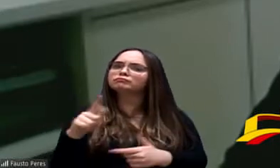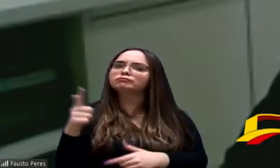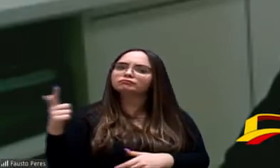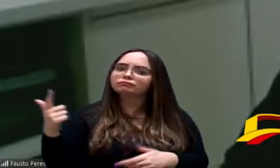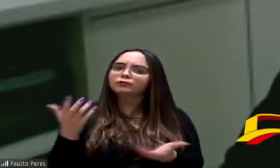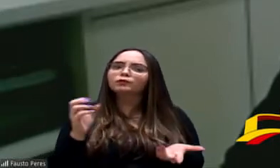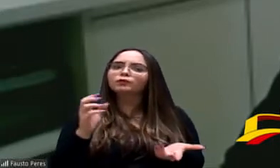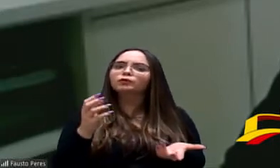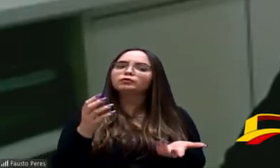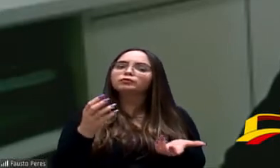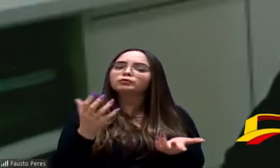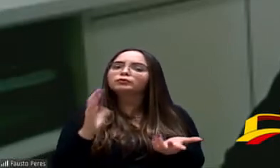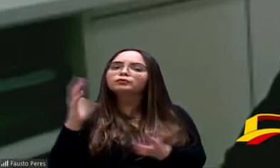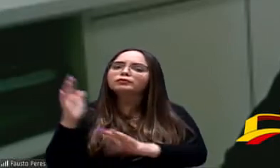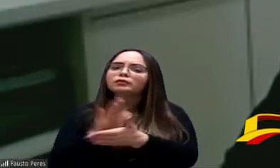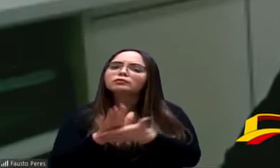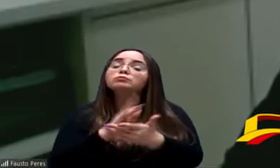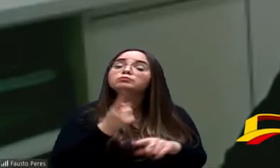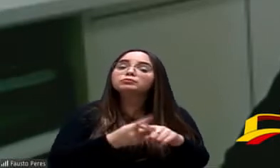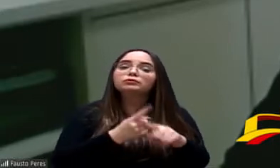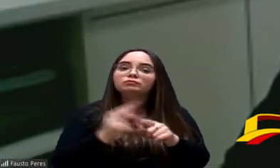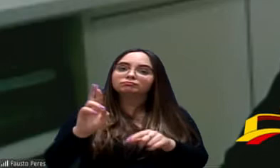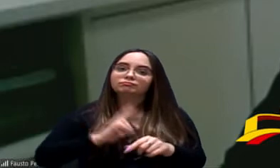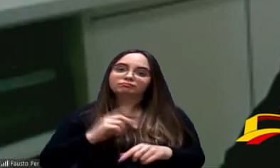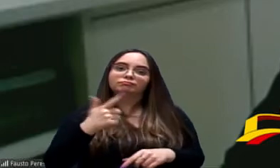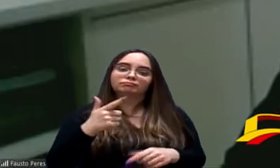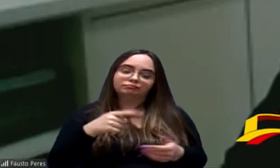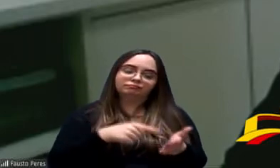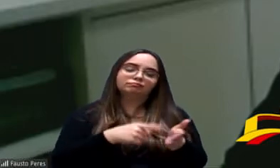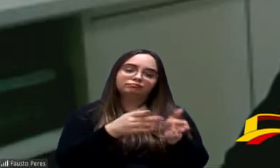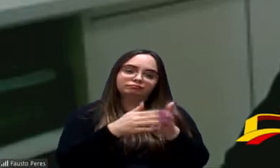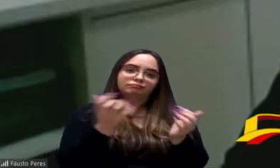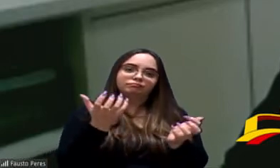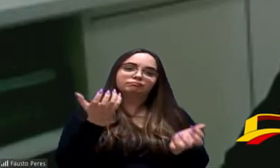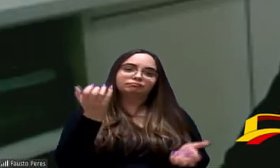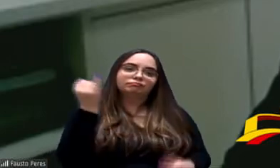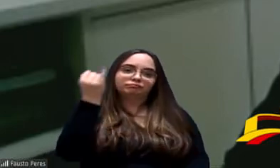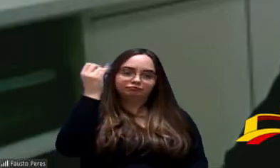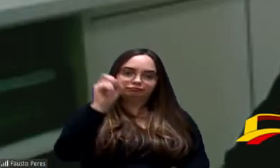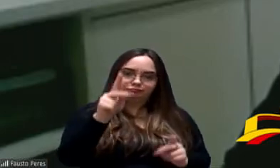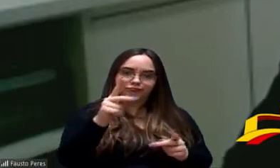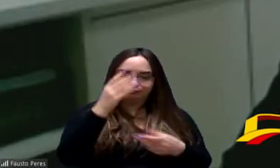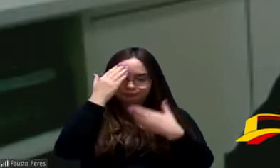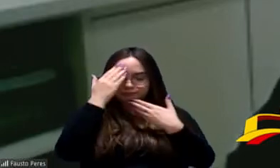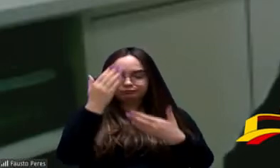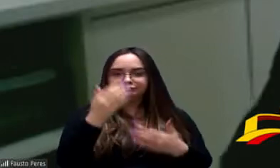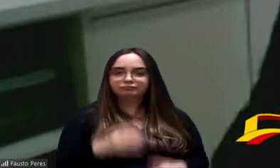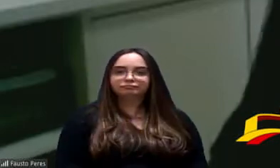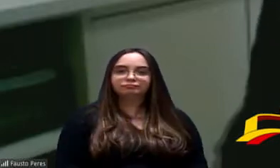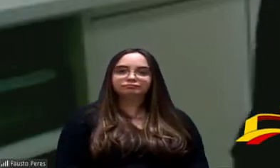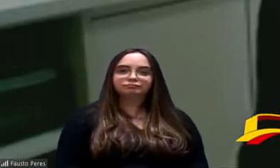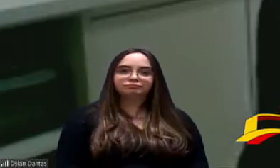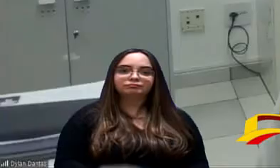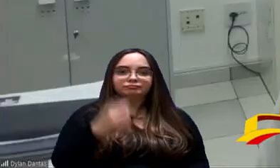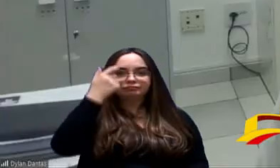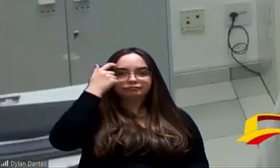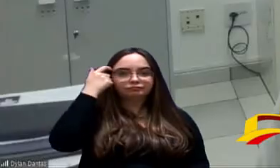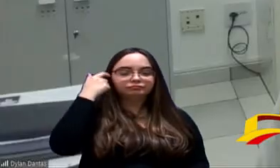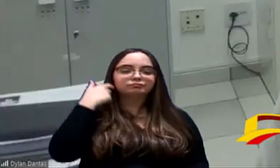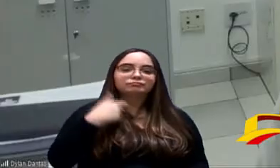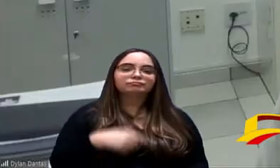as respostas concretas aí. Então é importante esse seu requerimento aí, tá bom? Parabéns. Obrigado,